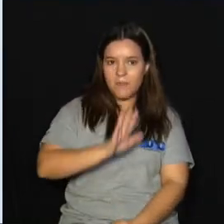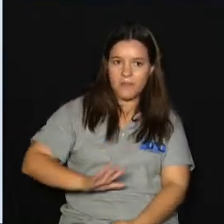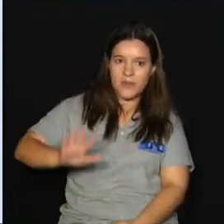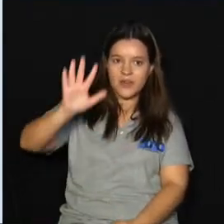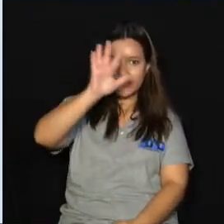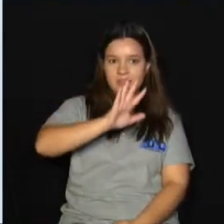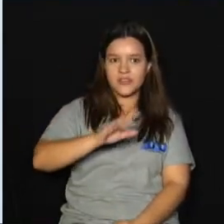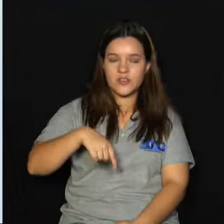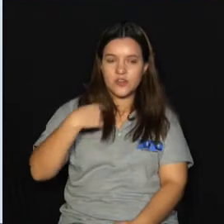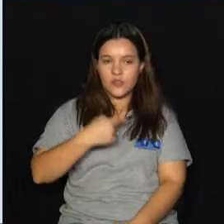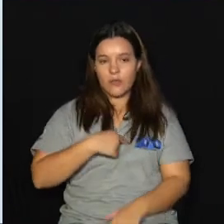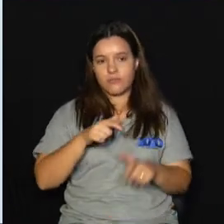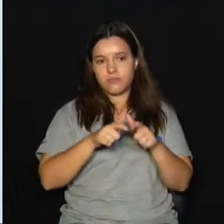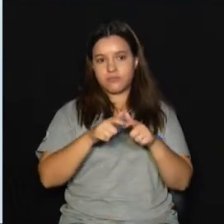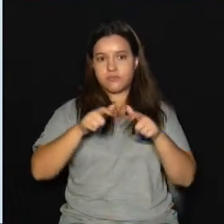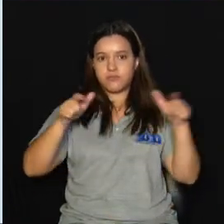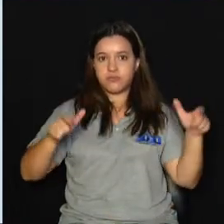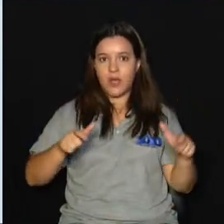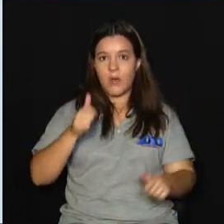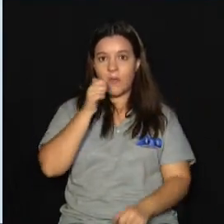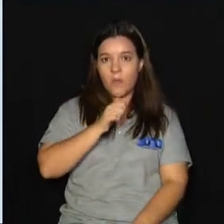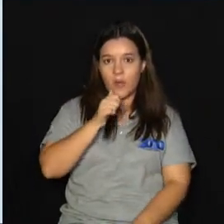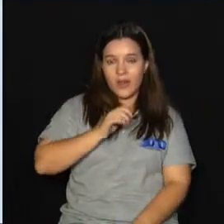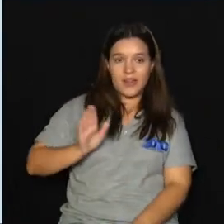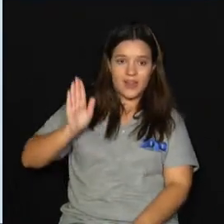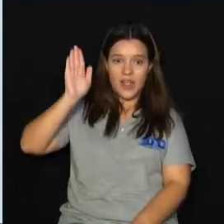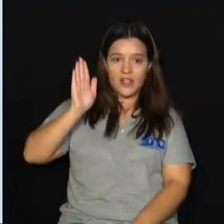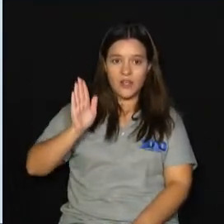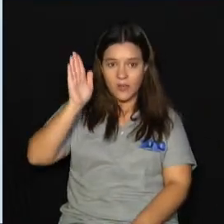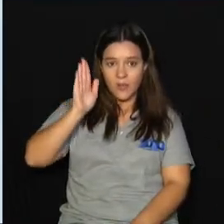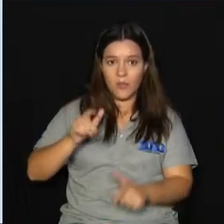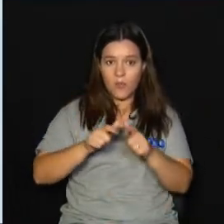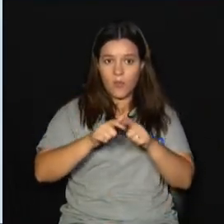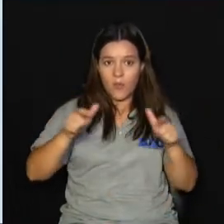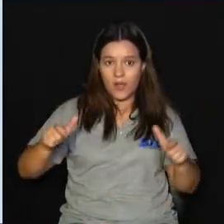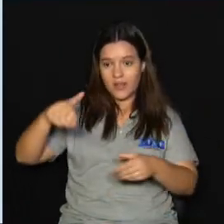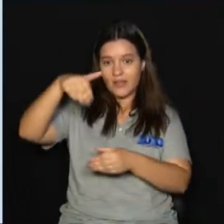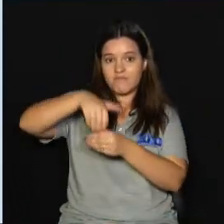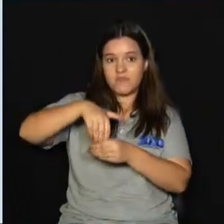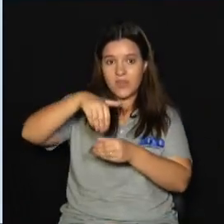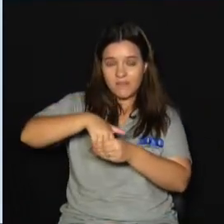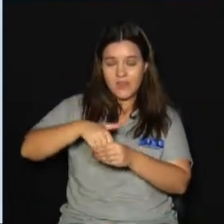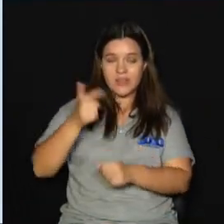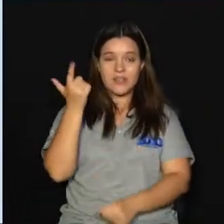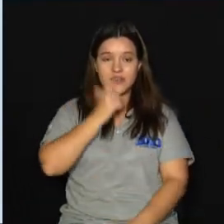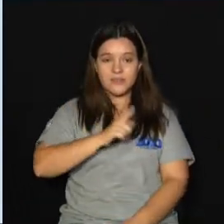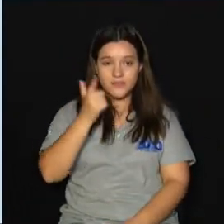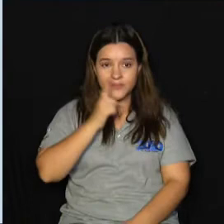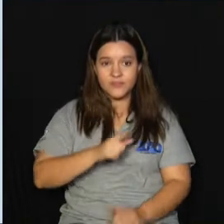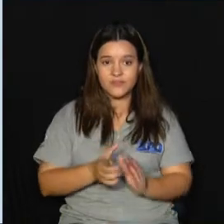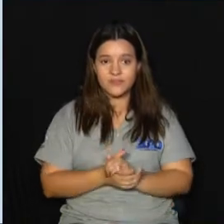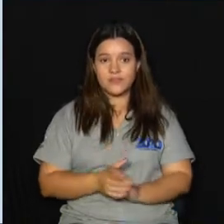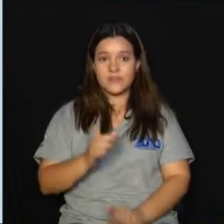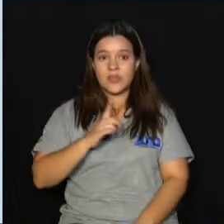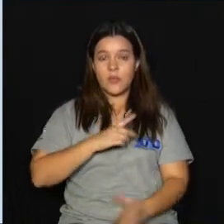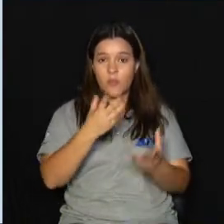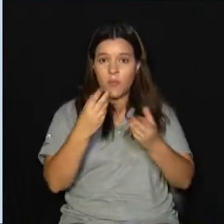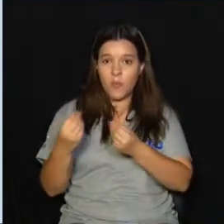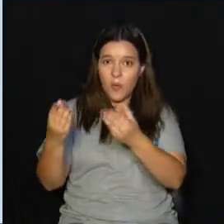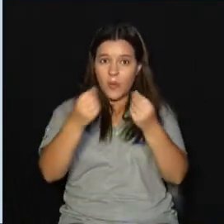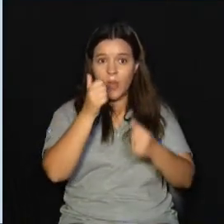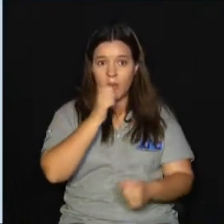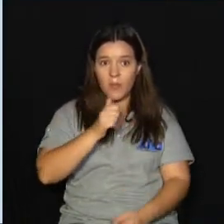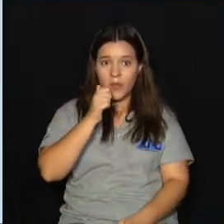A gente teve um aumento das candidaturas de mulheres, a gente também teve um aumento da eleição de mulheres, a gente teve muitas mulheres sendo as candidatas